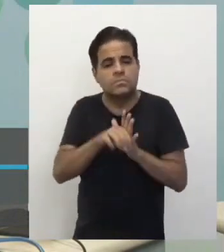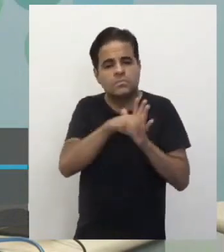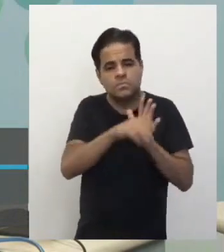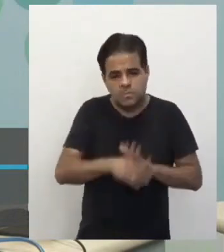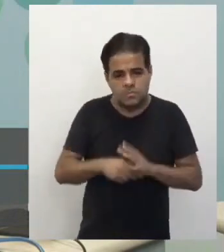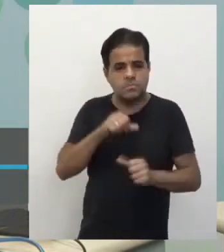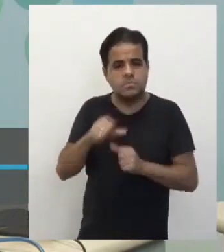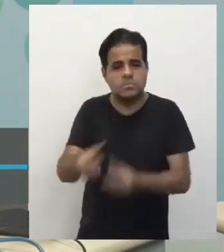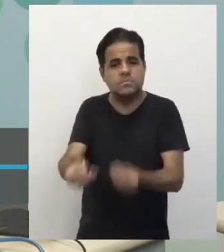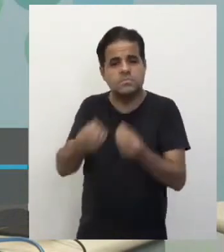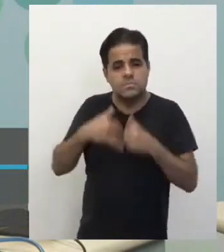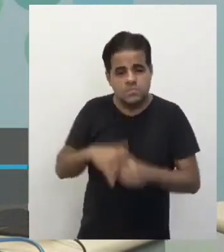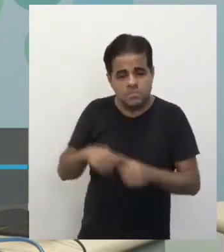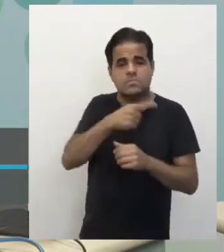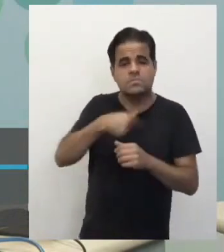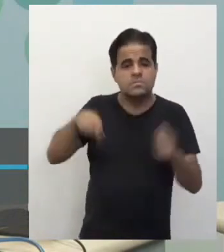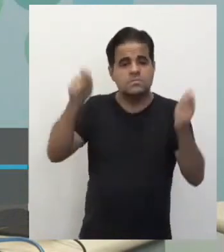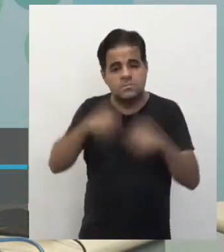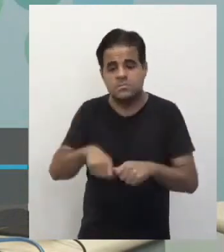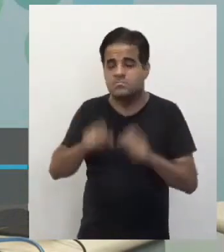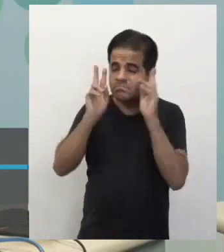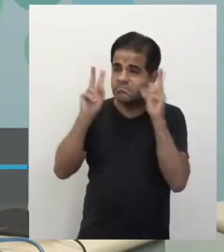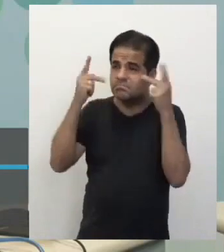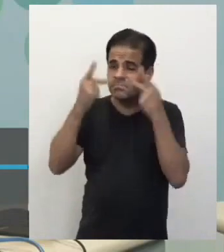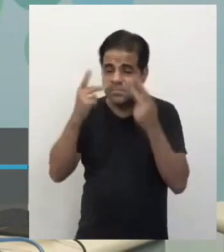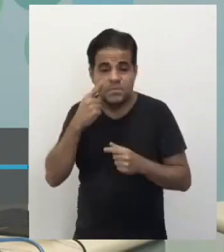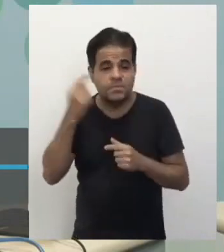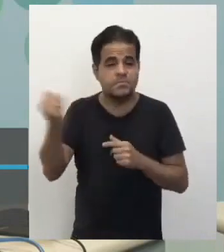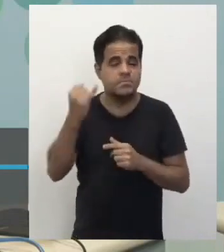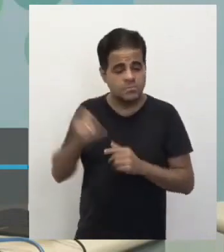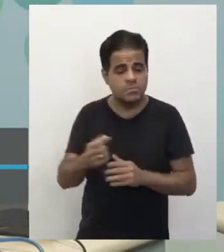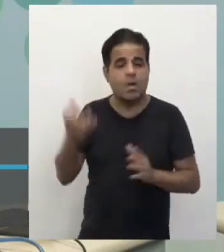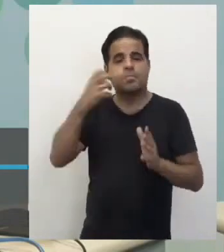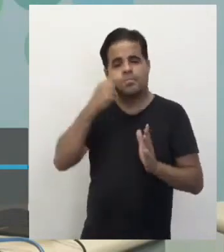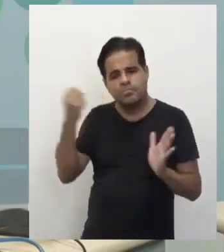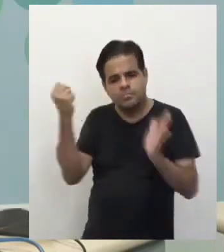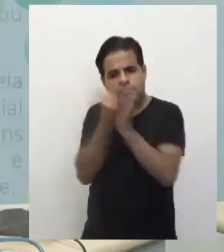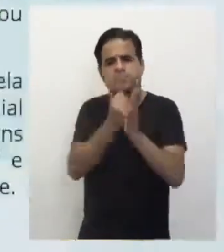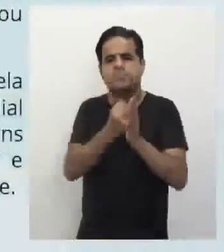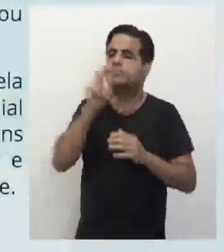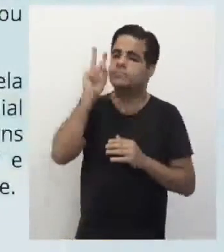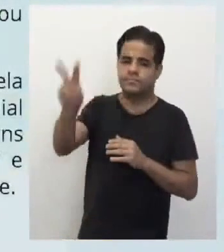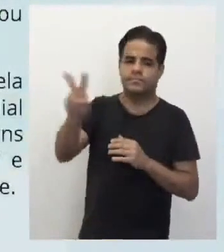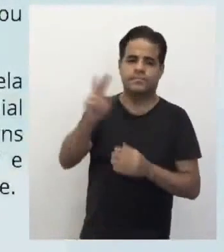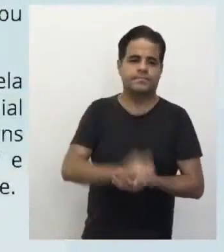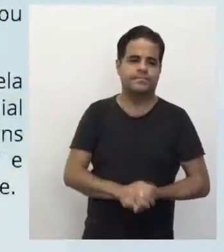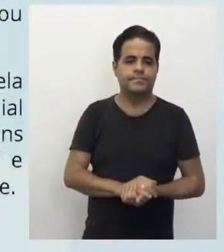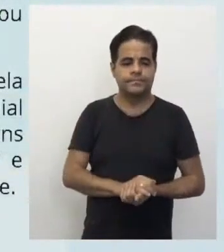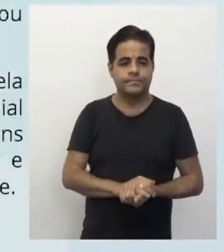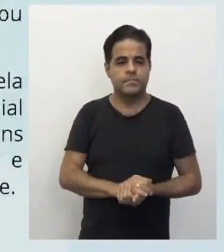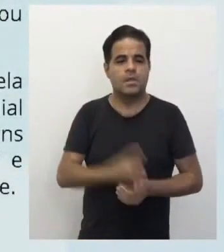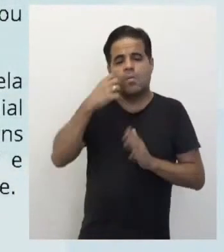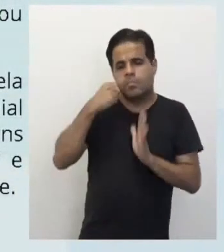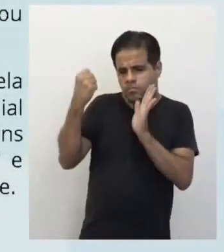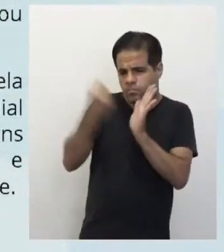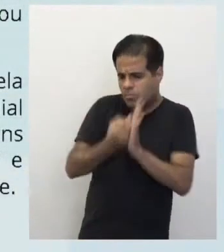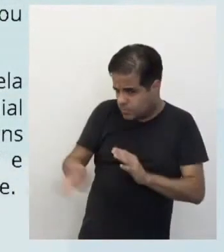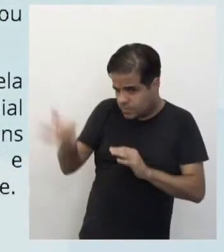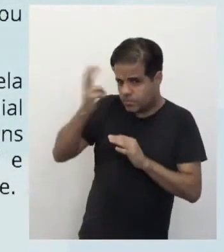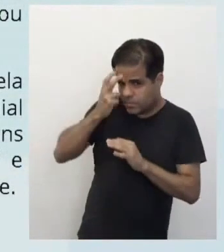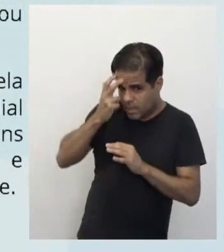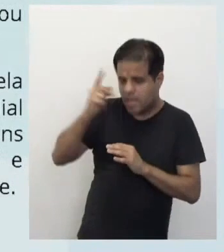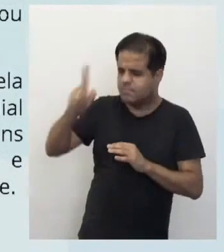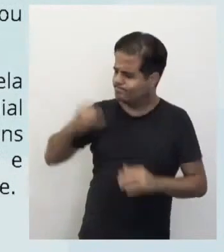nos fornece para que a gente reconheça a importância desses patrimônios aí. Vamos ler? O patrimônio cultural é